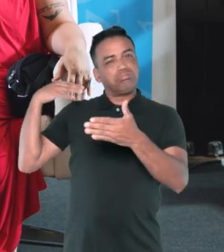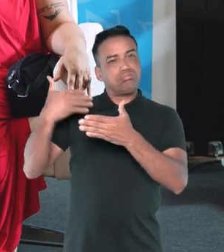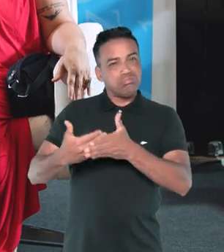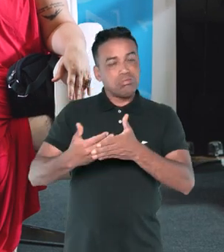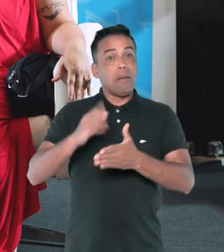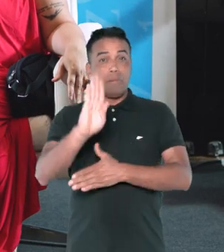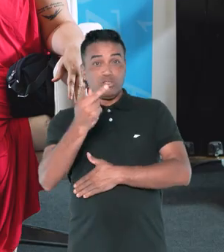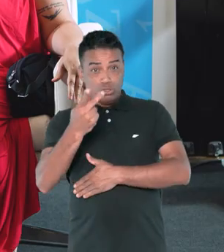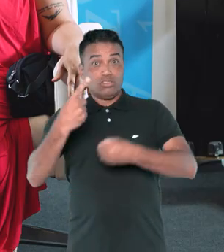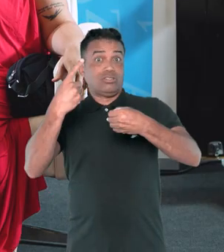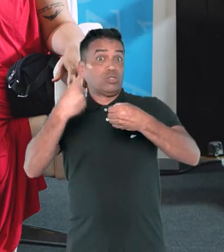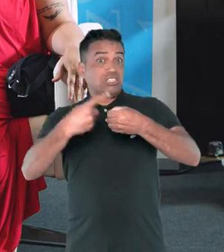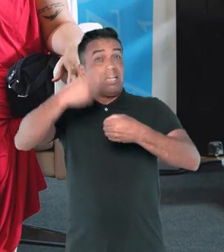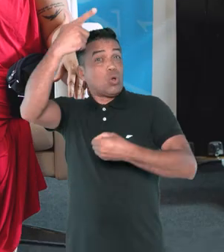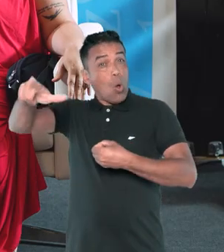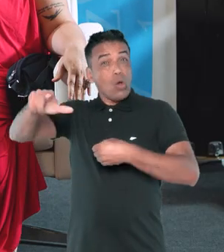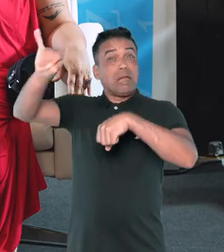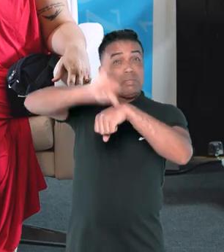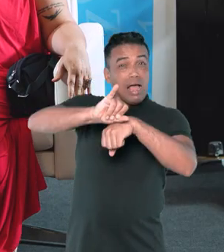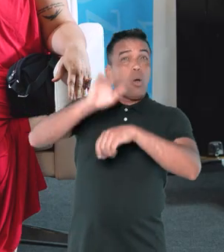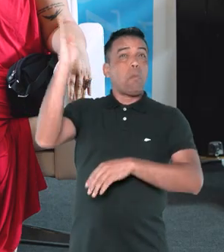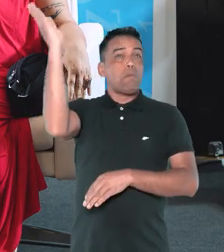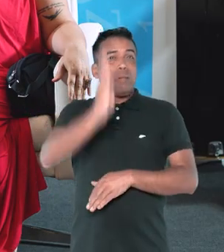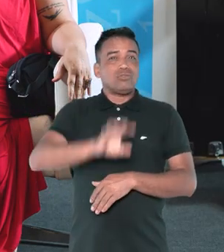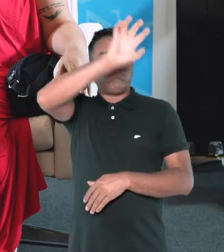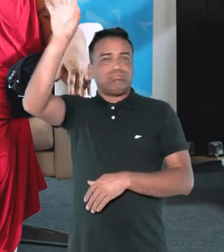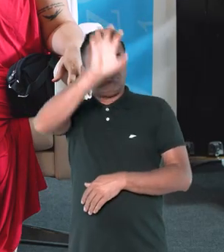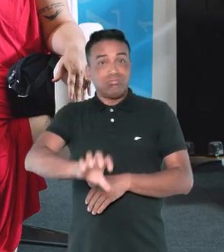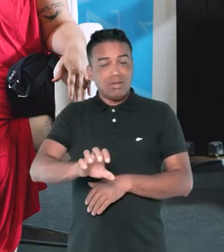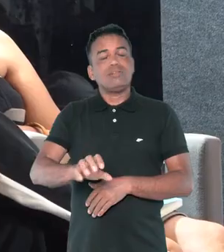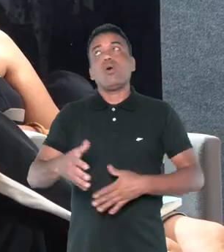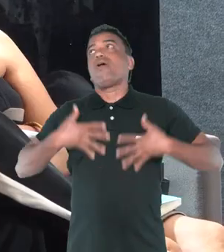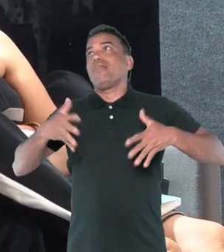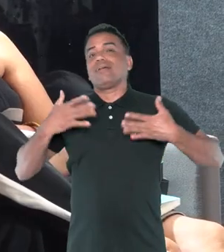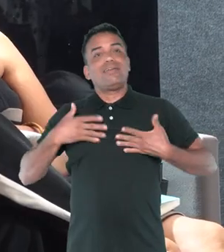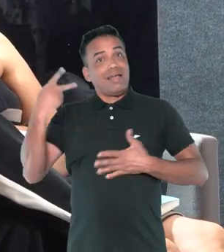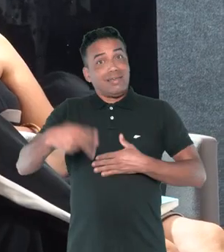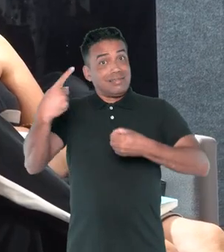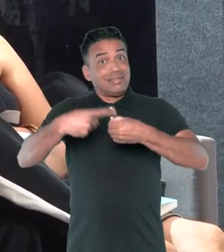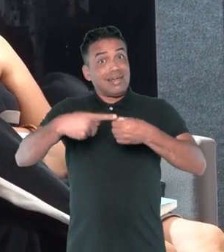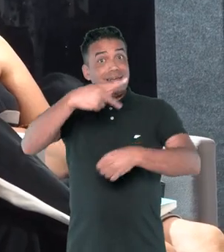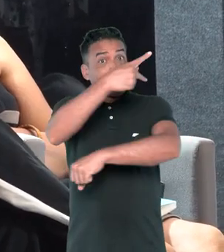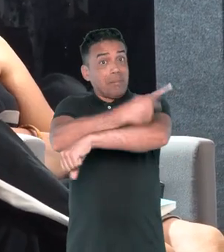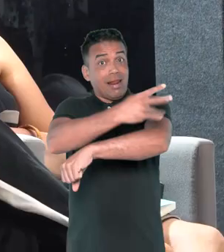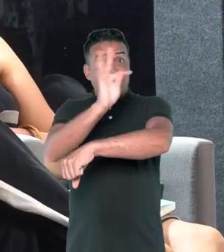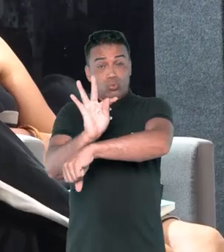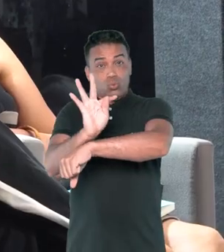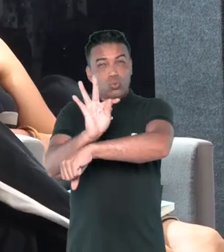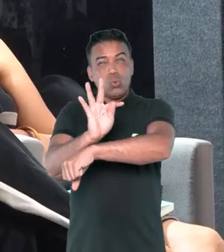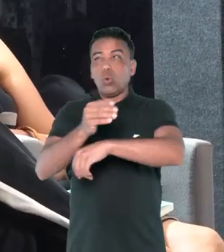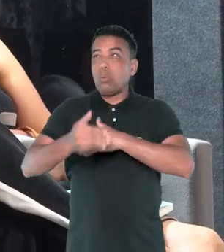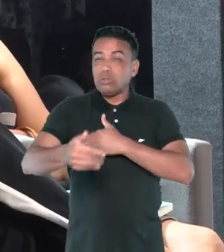brasileiras. Para mim é uma alegria mesmo, de verdade, estar aqui em Paracatu, dando sequência a um trabalho que a gente começou ali